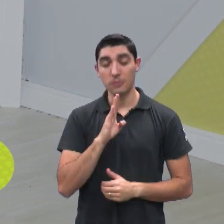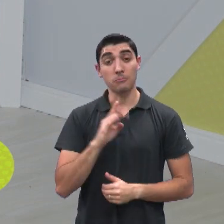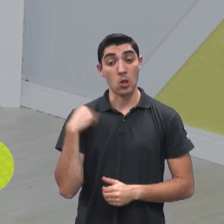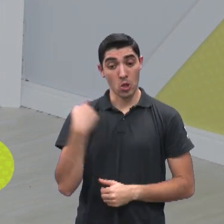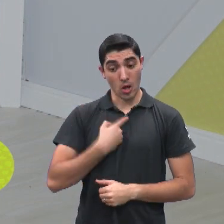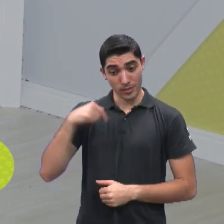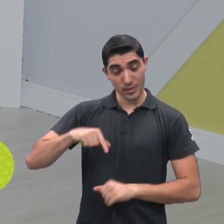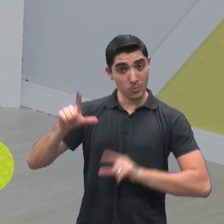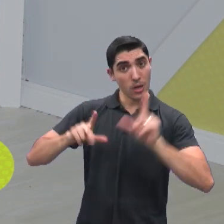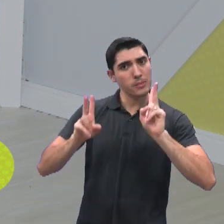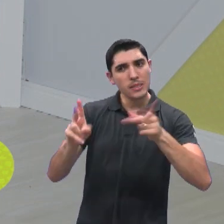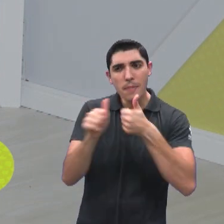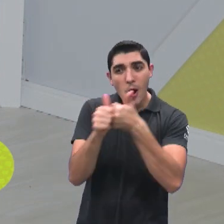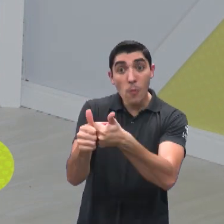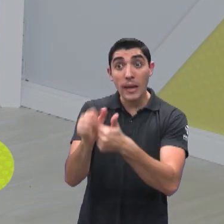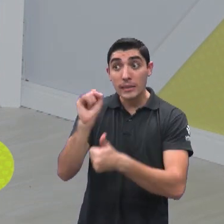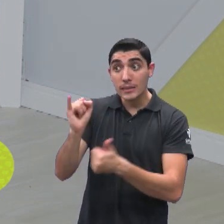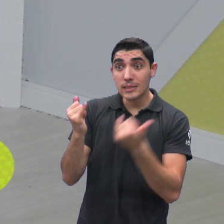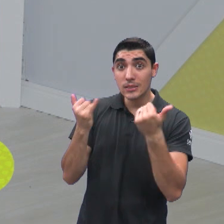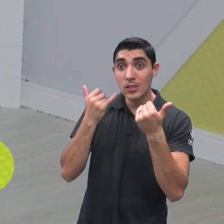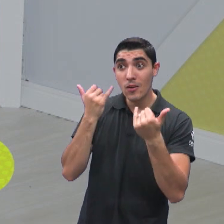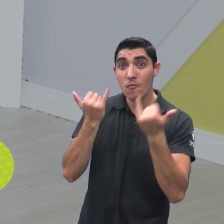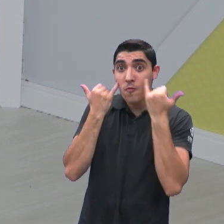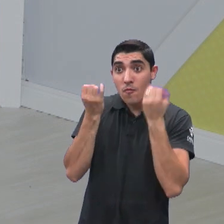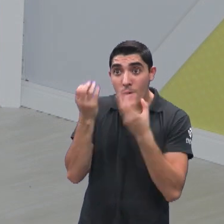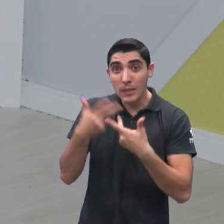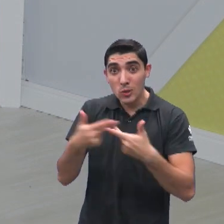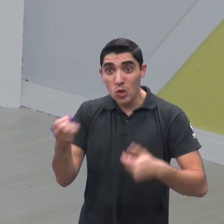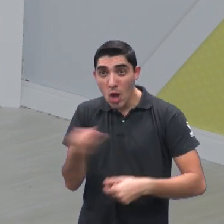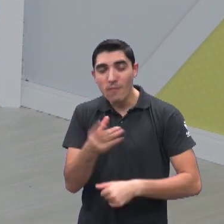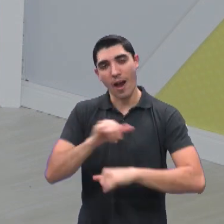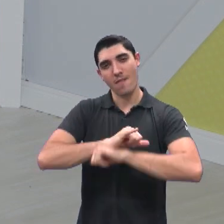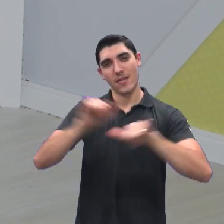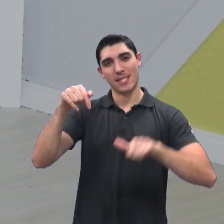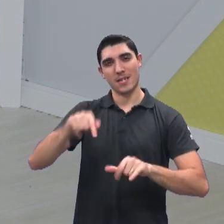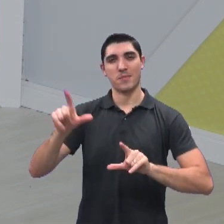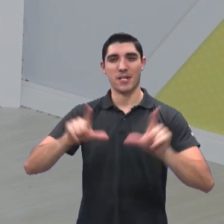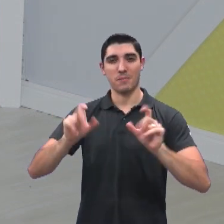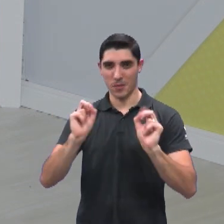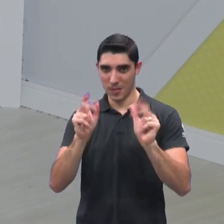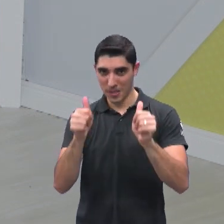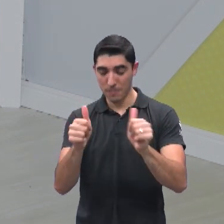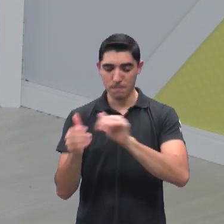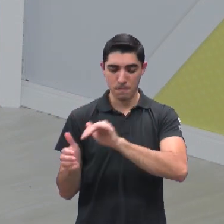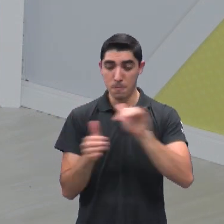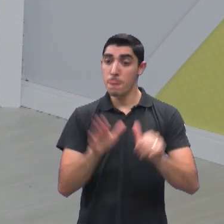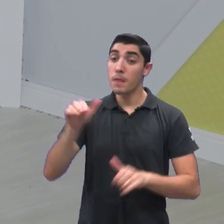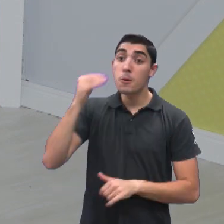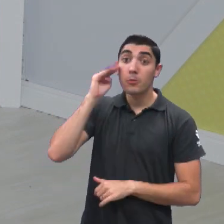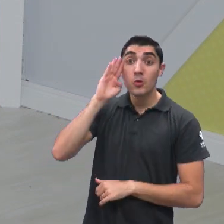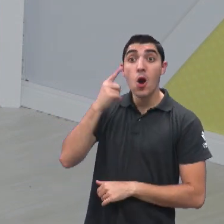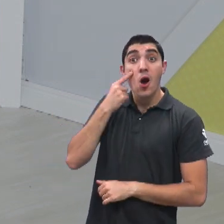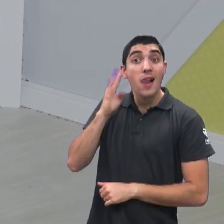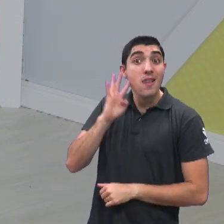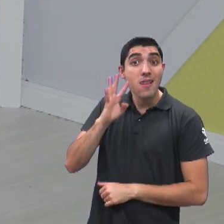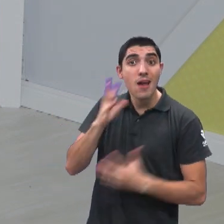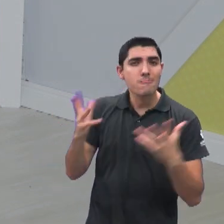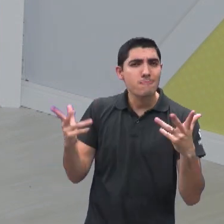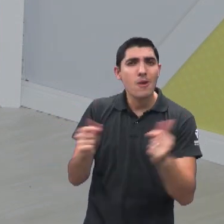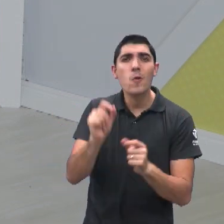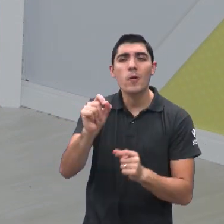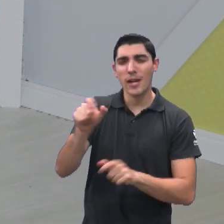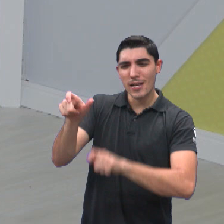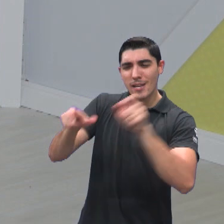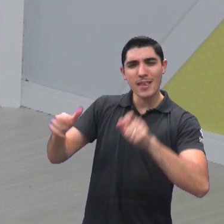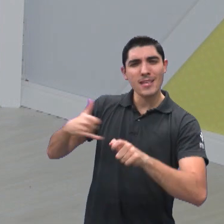claro, tendo novidades, a gente informa para você aqui no Hora do Esporte. Brunão, por falar em informação, olha que notícia bacana. Os vovôs e as